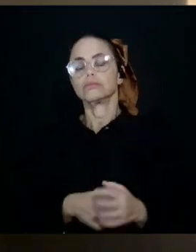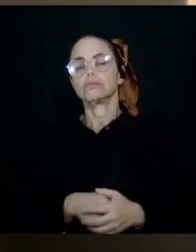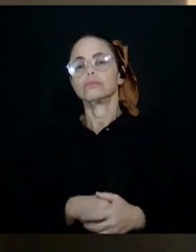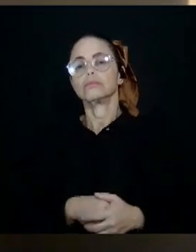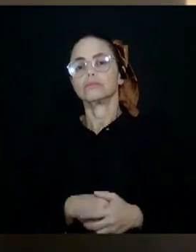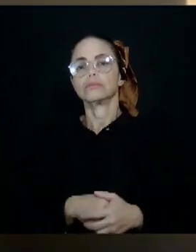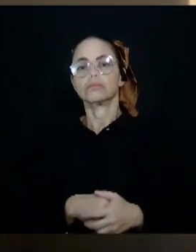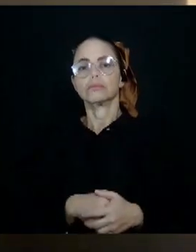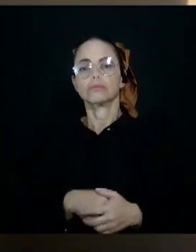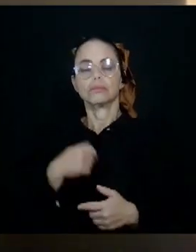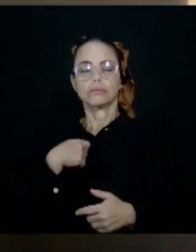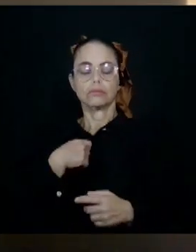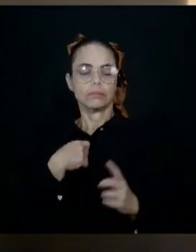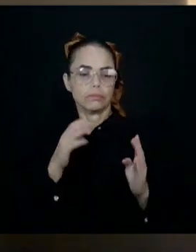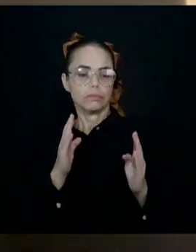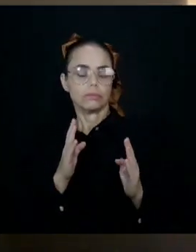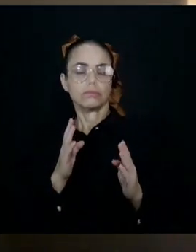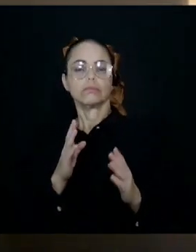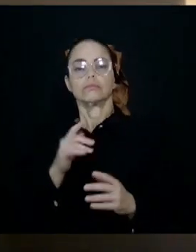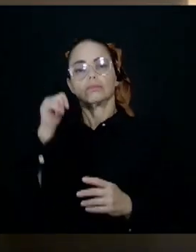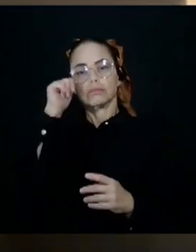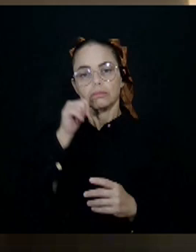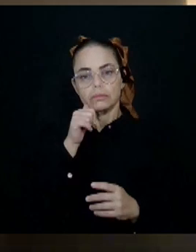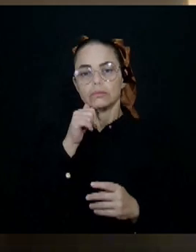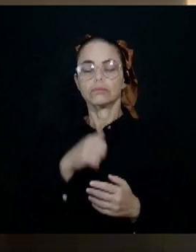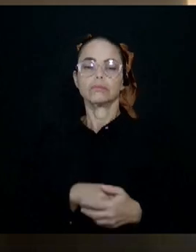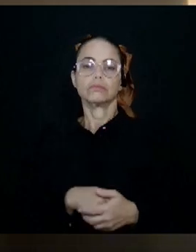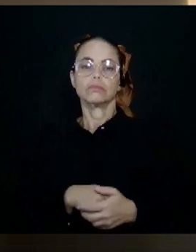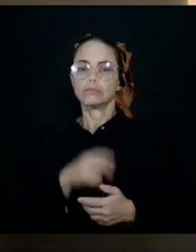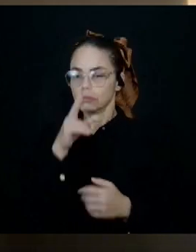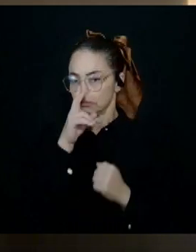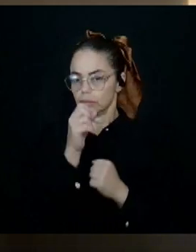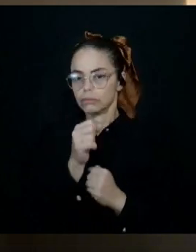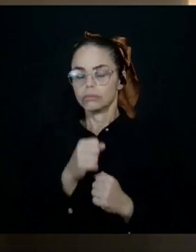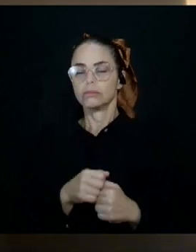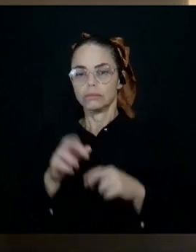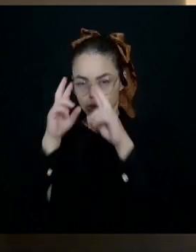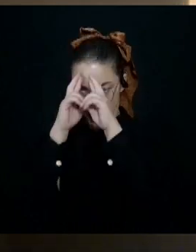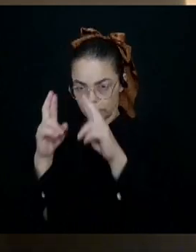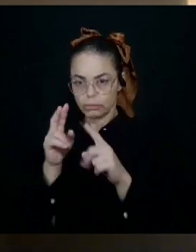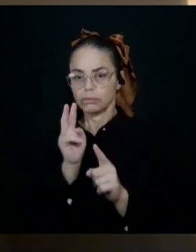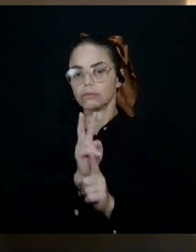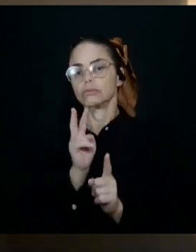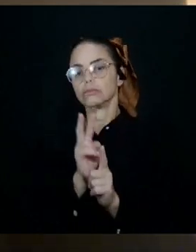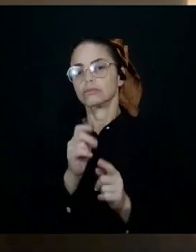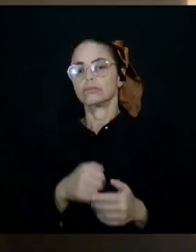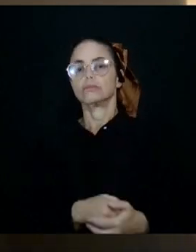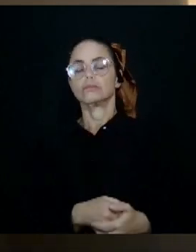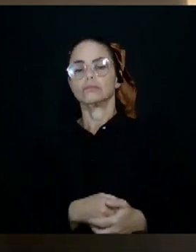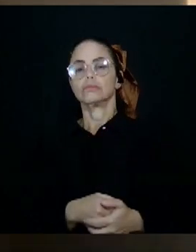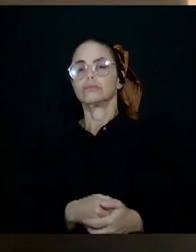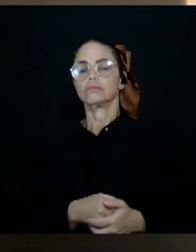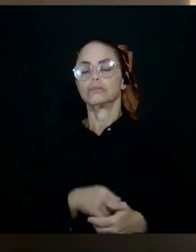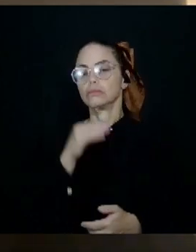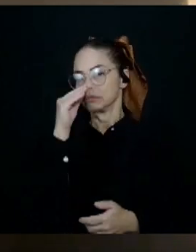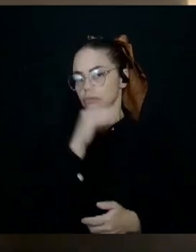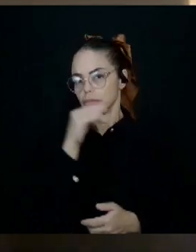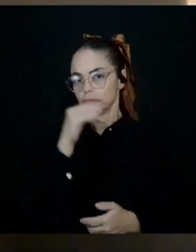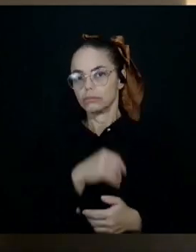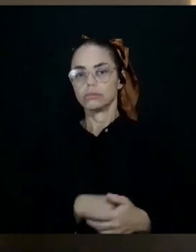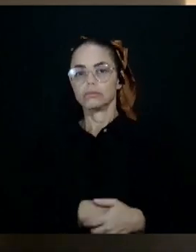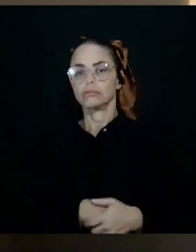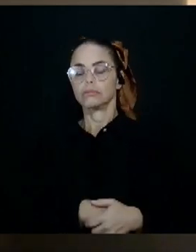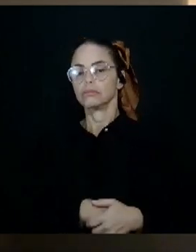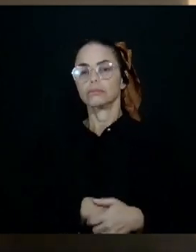mulher. Então, homens fortes são aqueles que respeitam e protegem as mulheres. Os homens fracos, né, que a gente diz até que não são